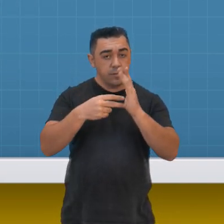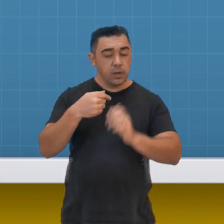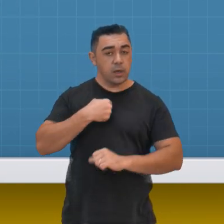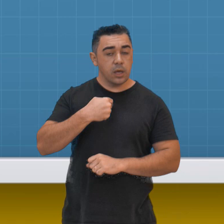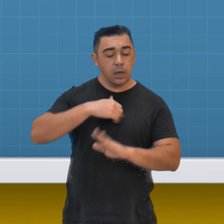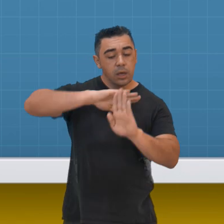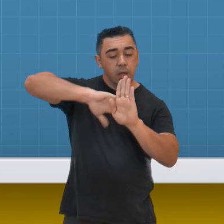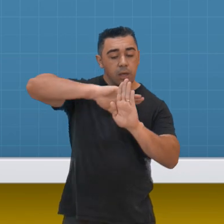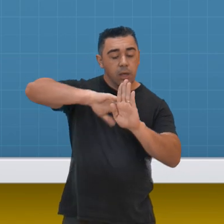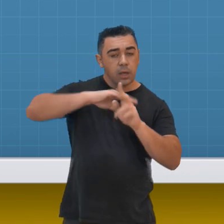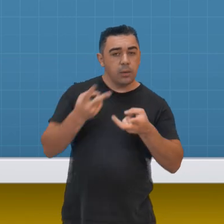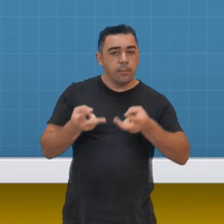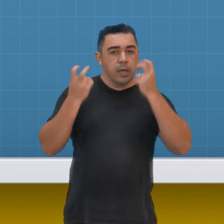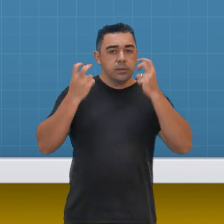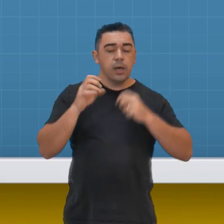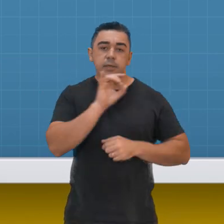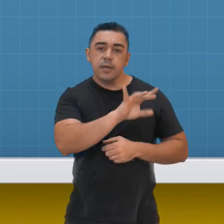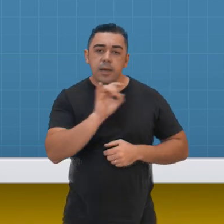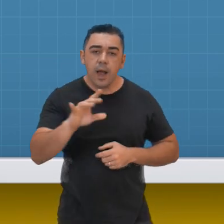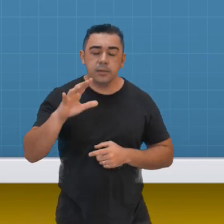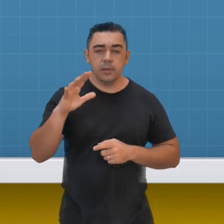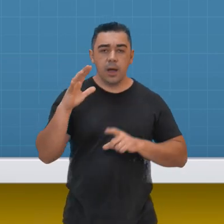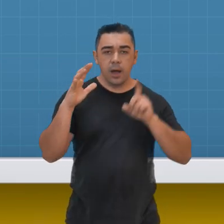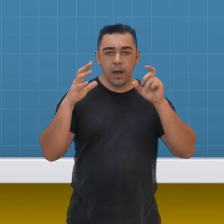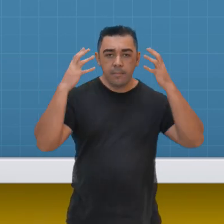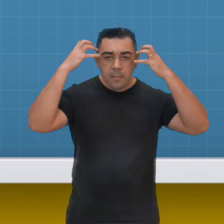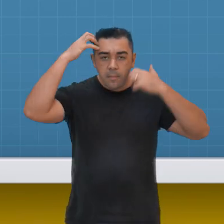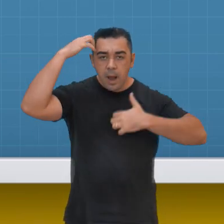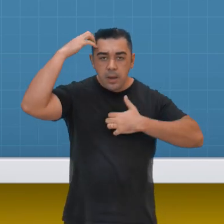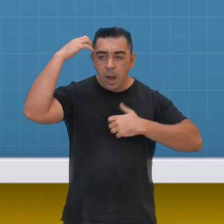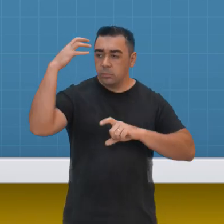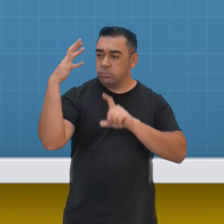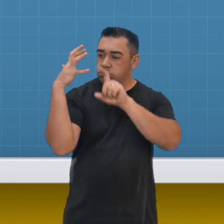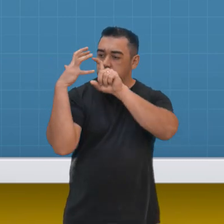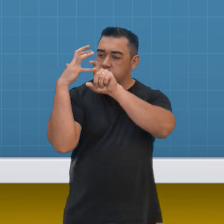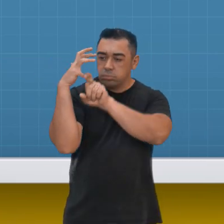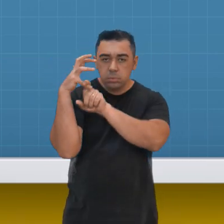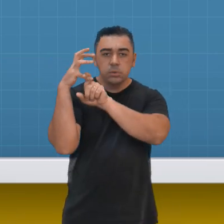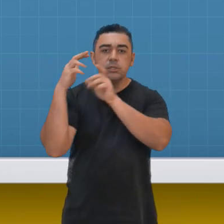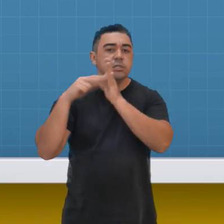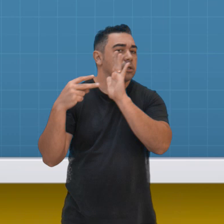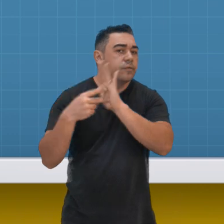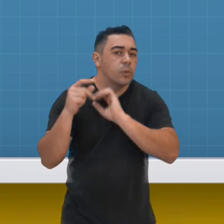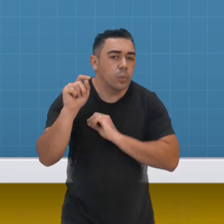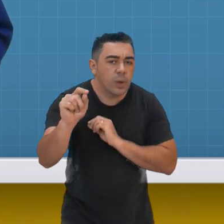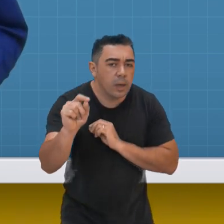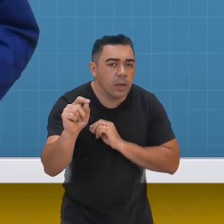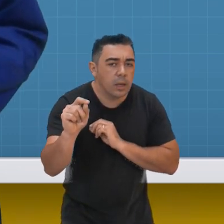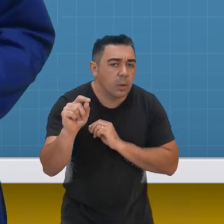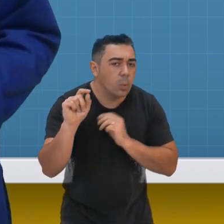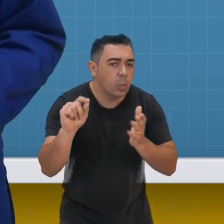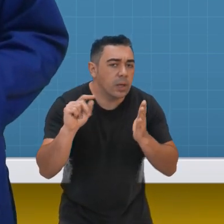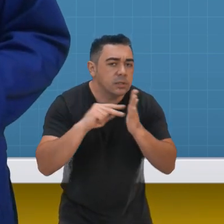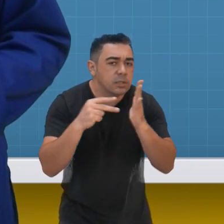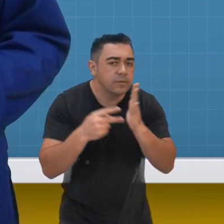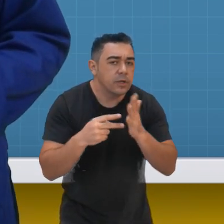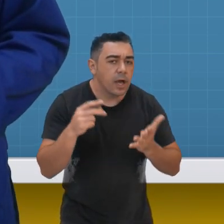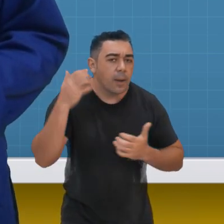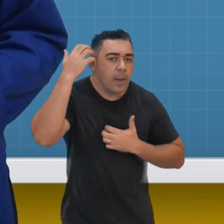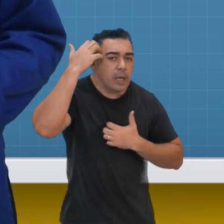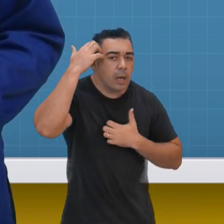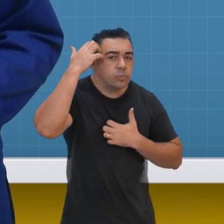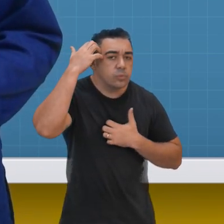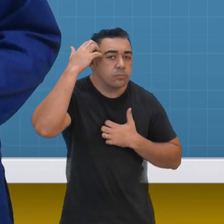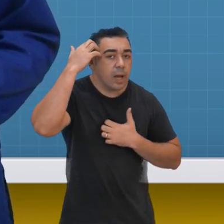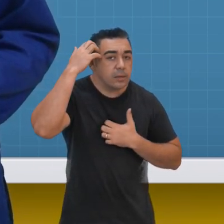alguma coisa para os seres humanos. Cada macaco no seu galho se refere a quê? A que se refere a palavra